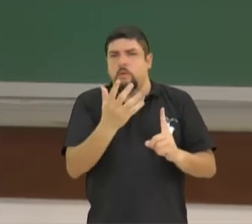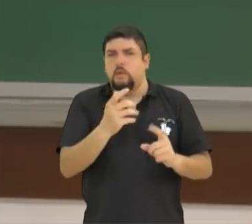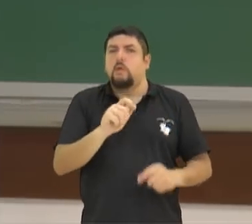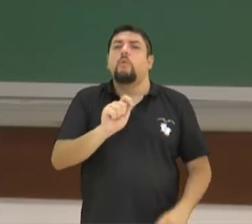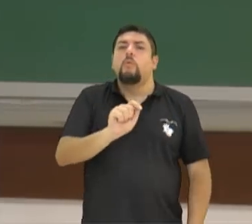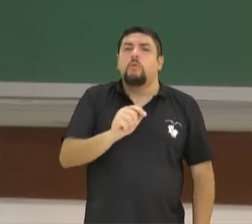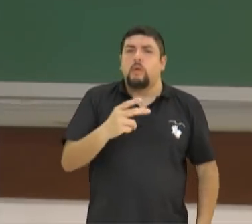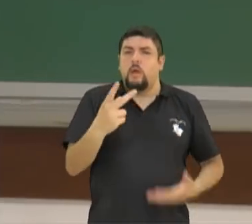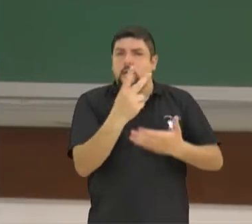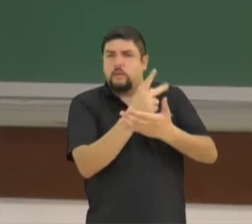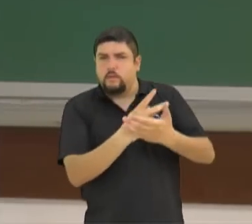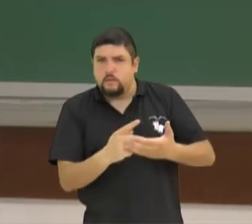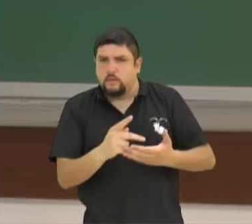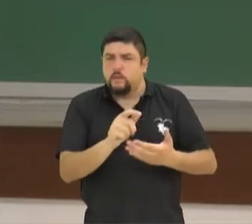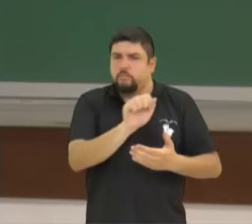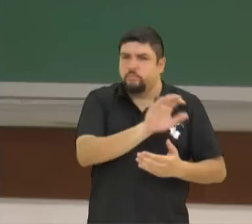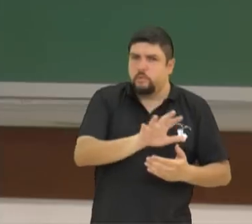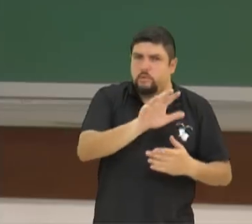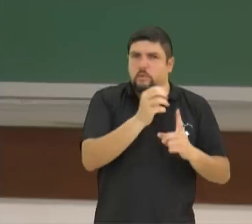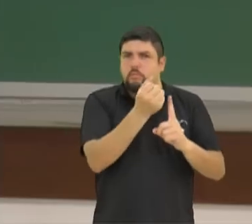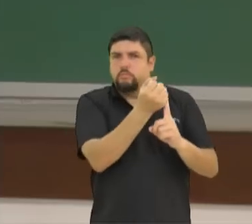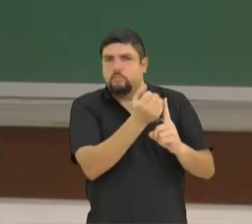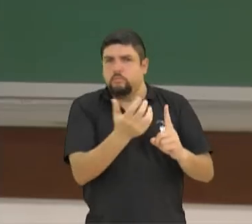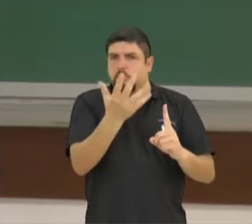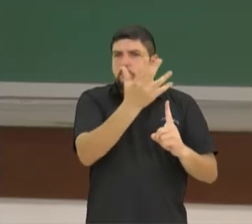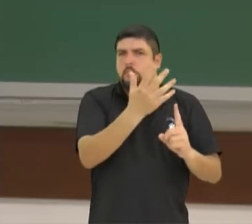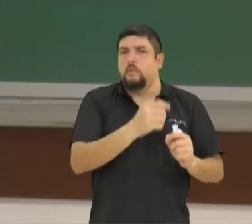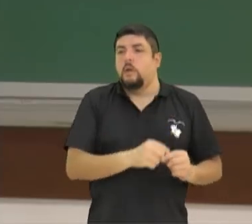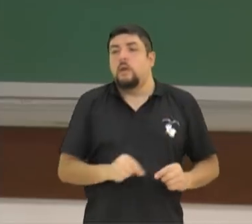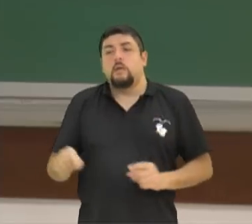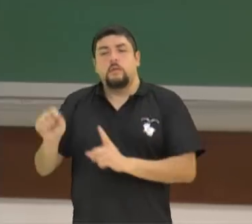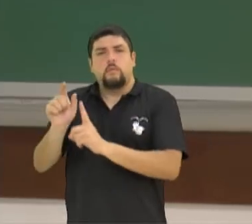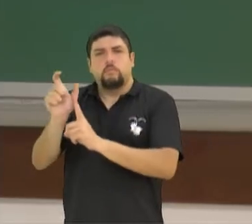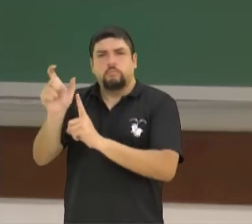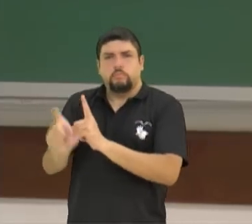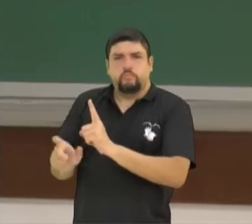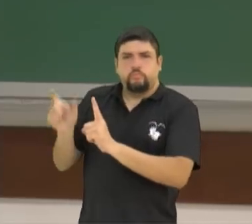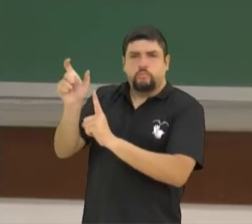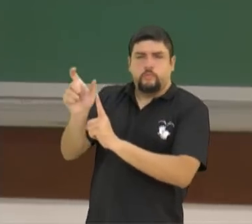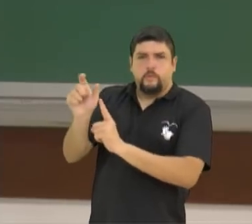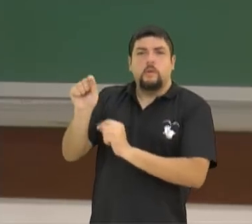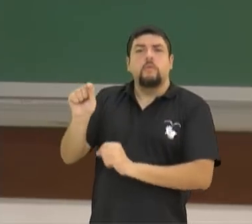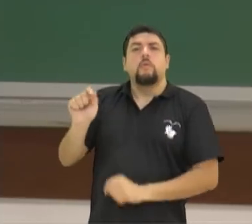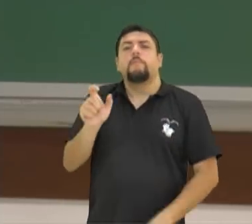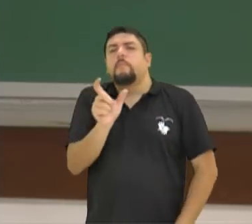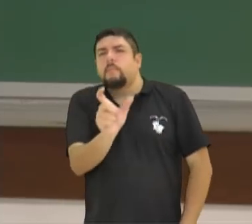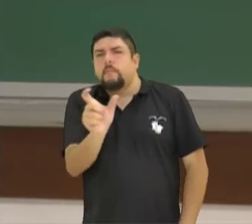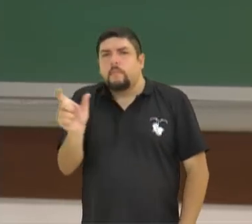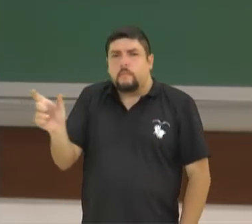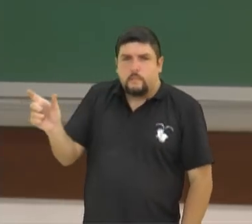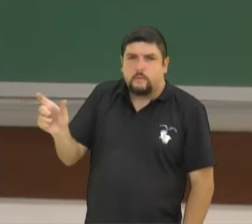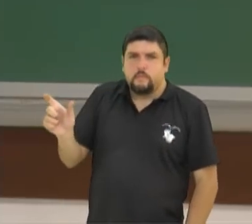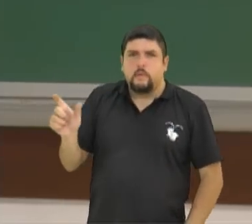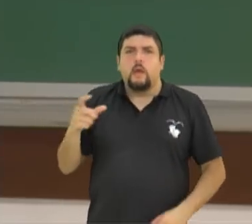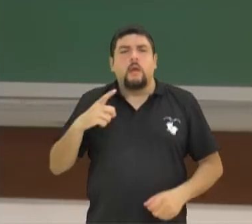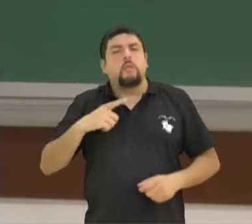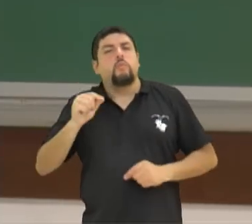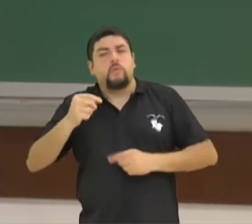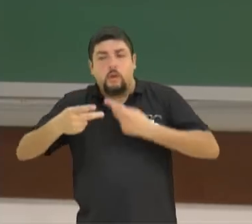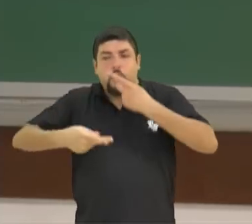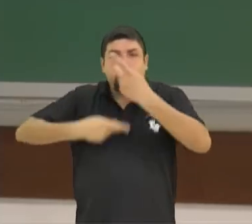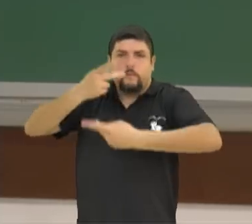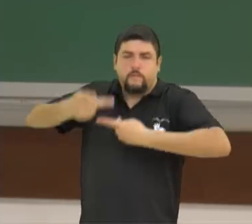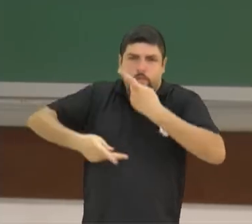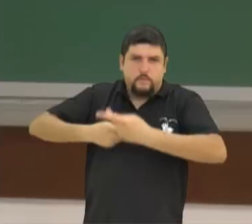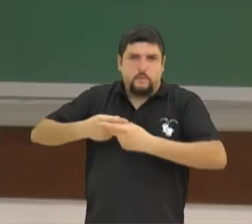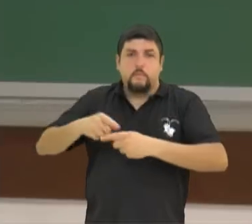as expressões faciais dos personagens, e a linguagem verbal, as palavras, que estão ali presentes nos balões. Nesse caso, a gente tem